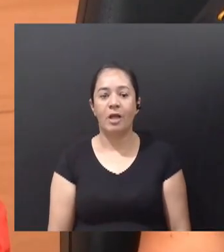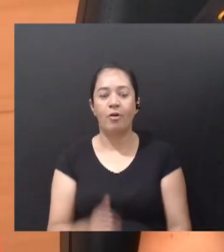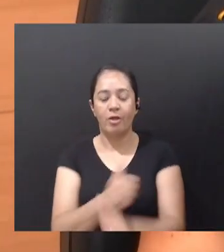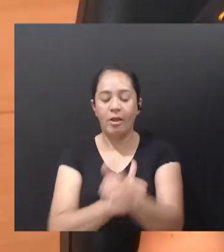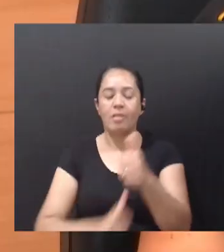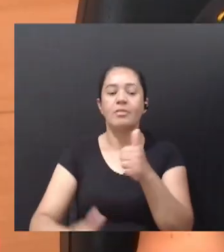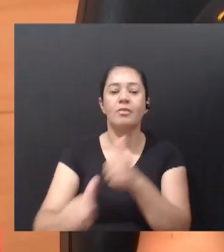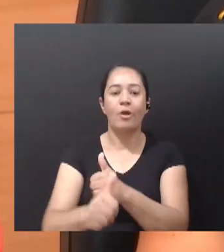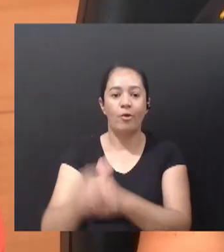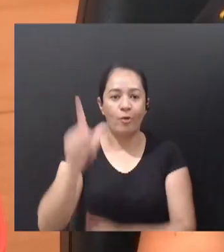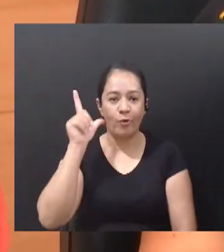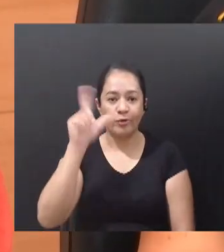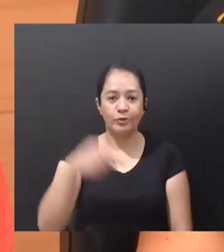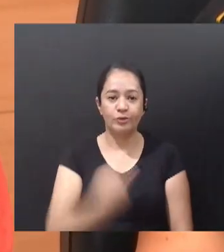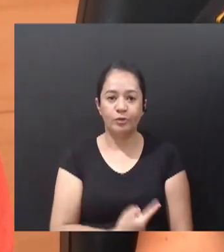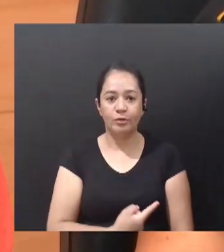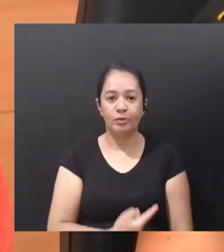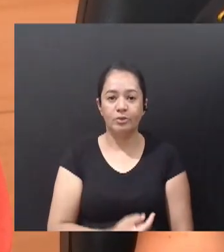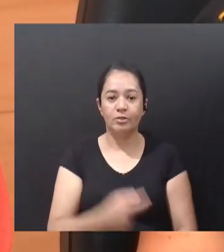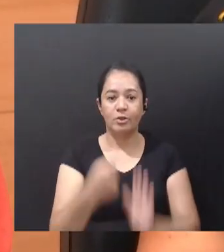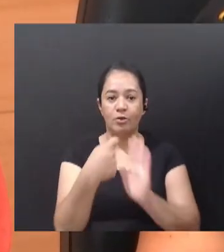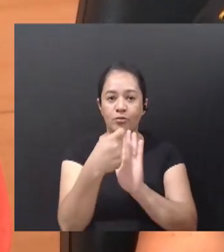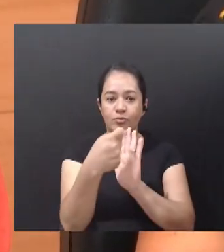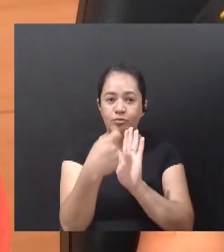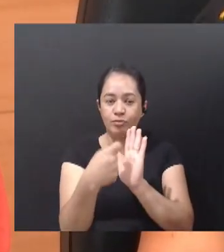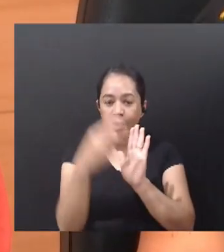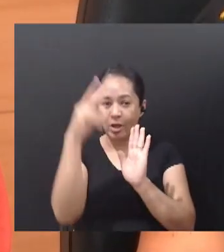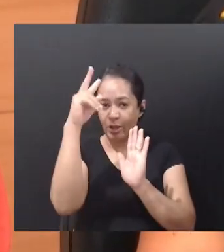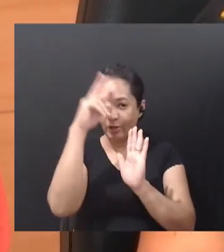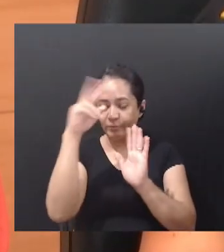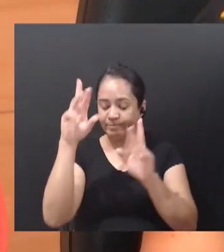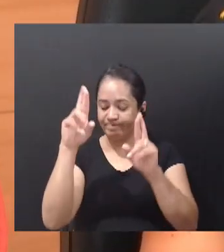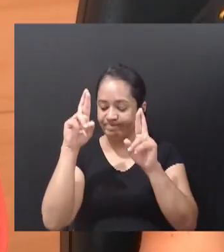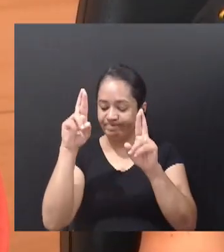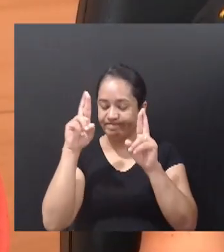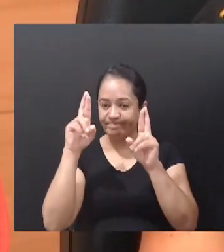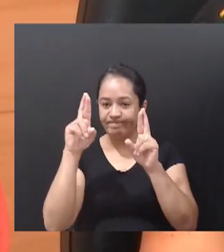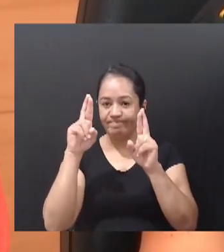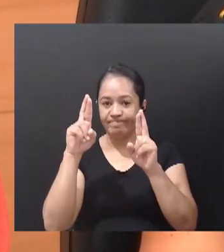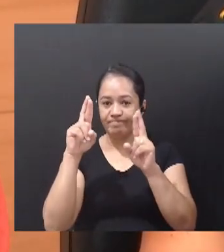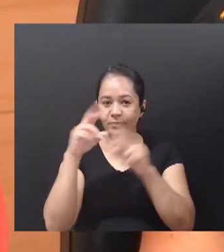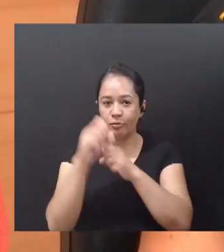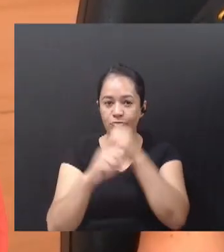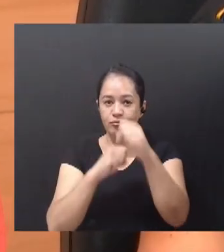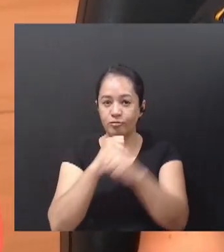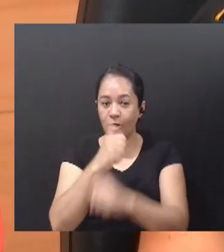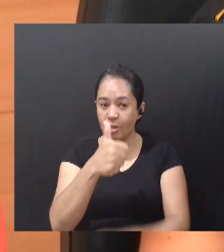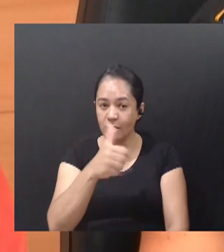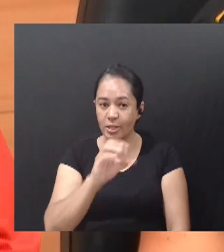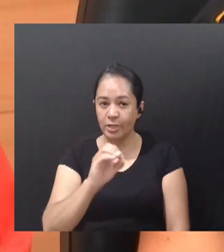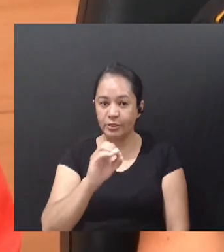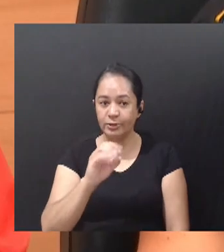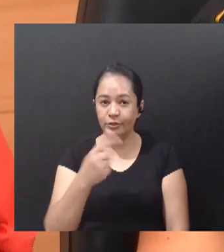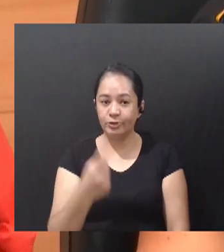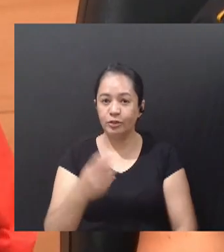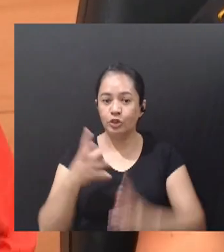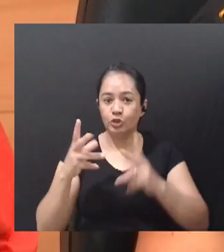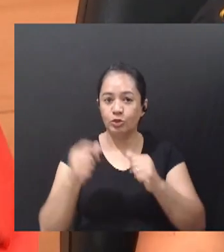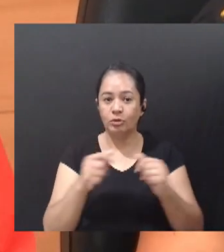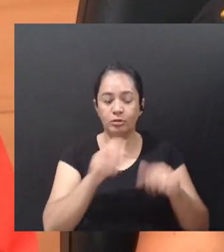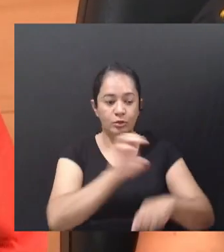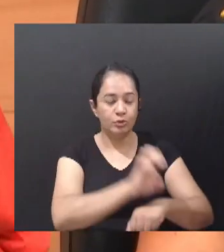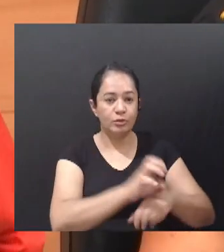Nós estamos escrevendo a história. Eu espero que daqui 10 anos a gente tenha em todos os estados